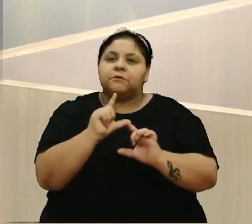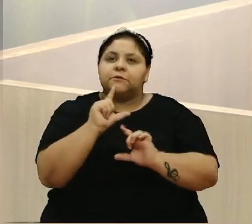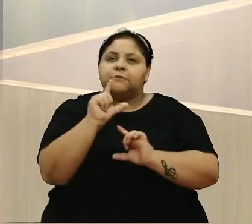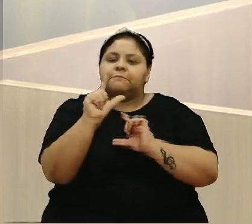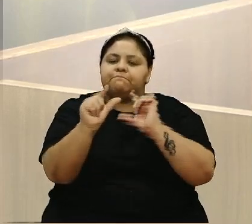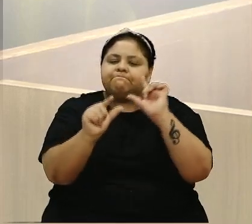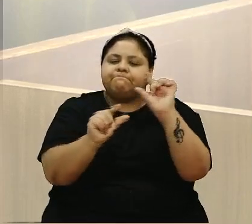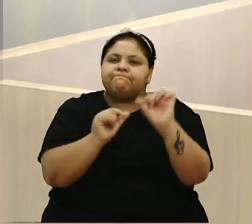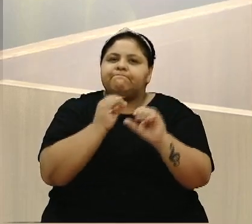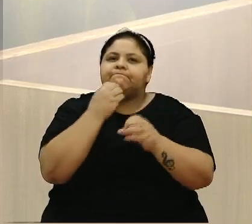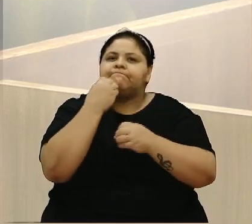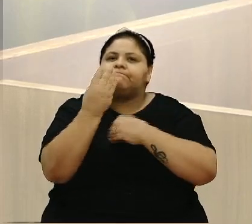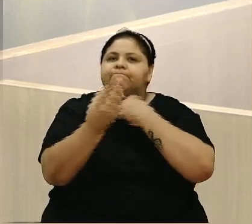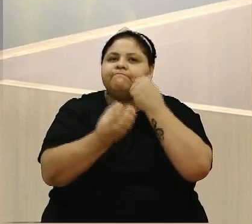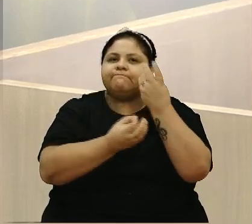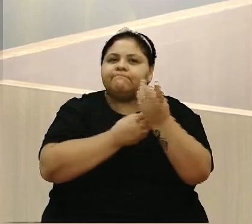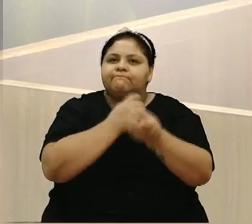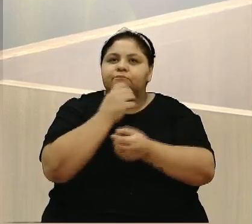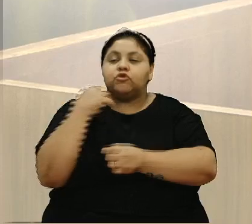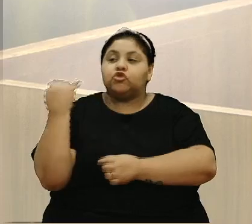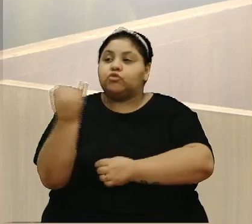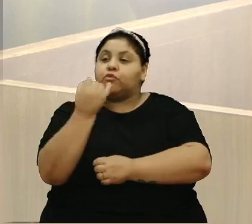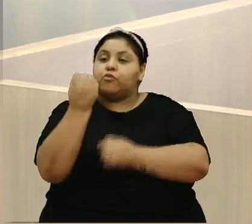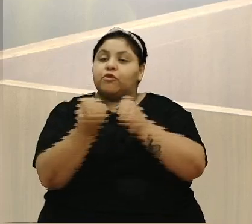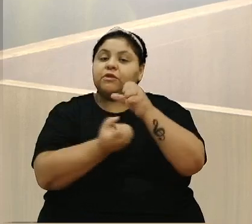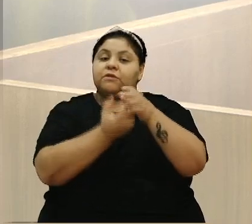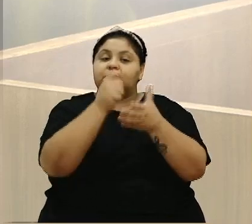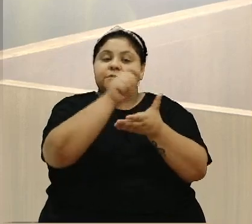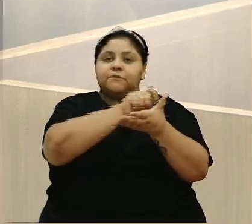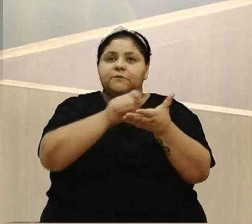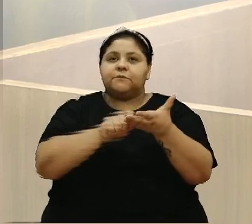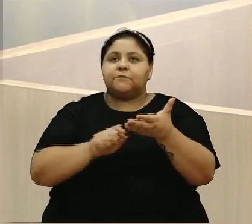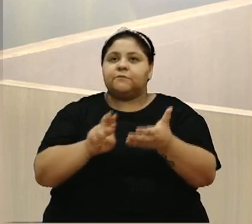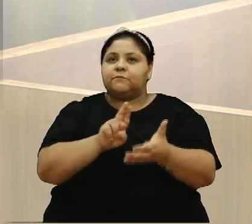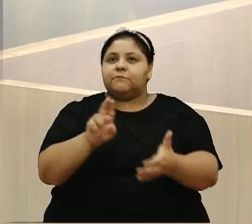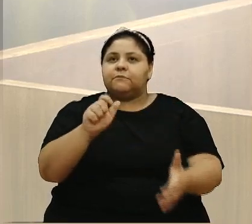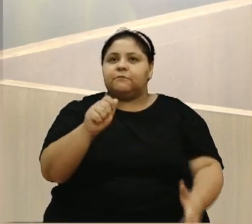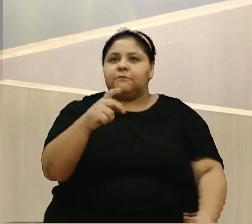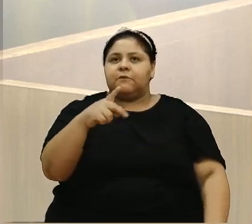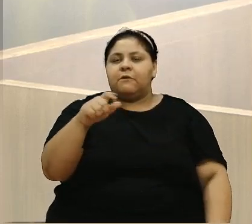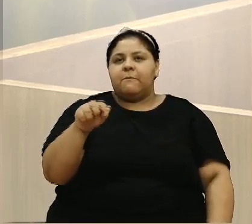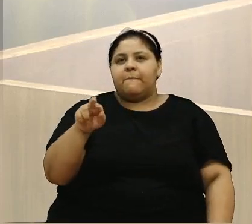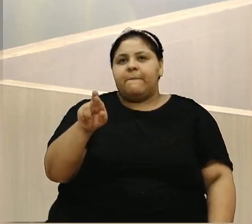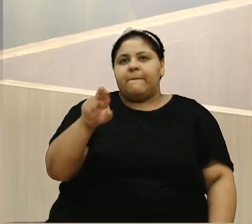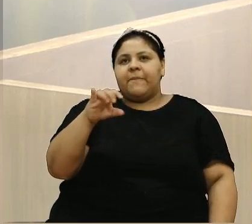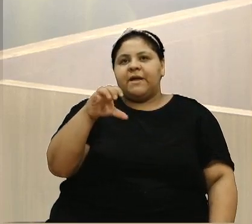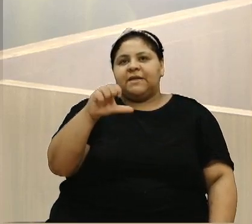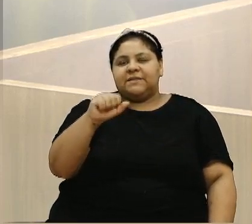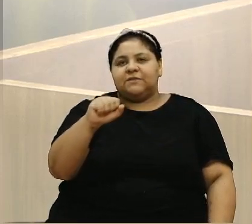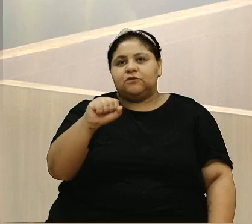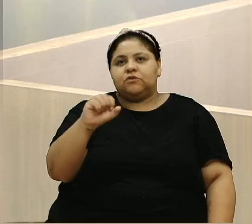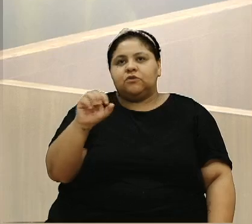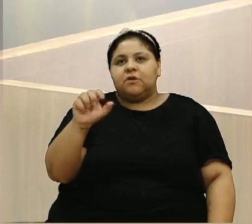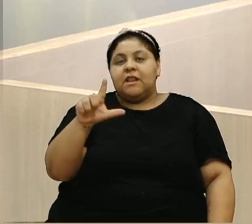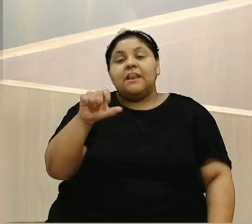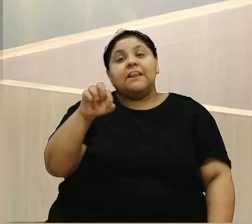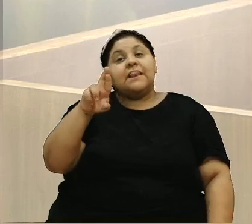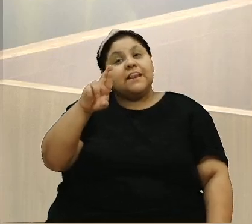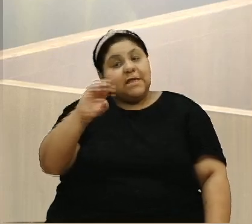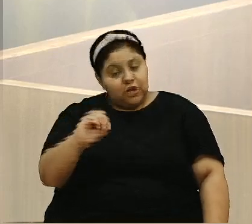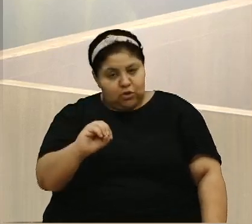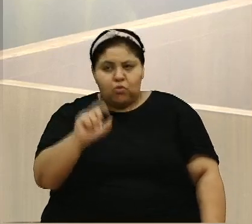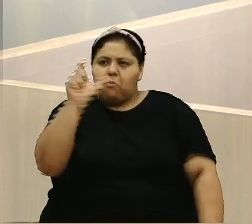versos de um grande autor que se chama Aparício da Silva Rilo. Um grande